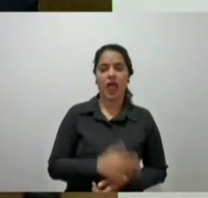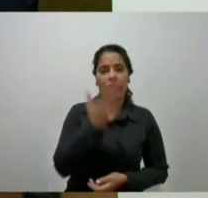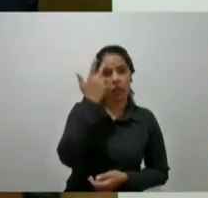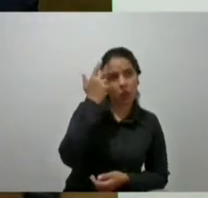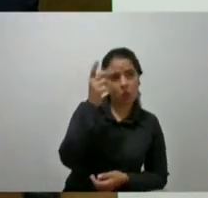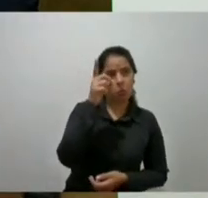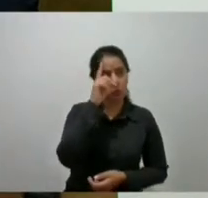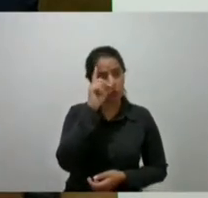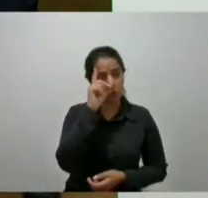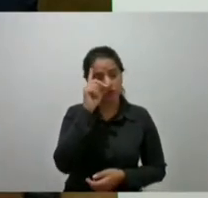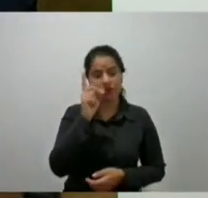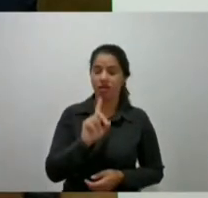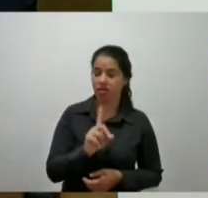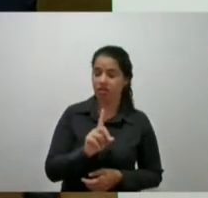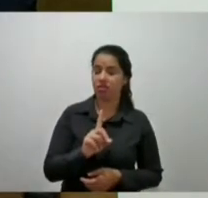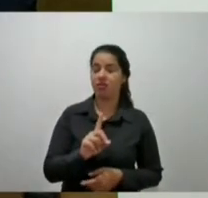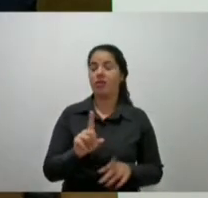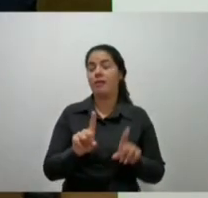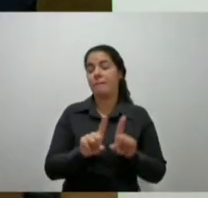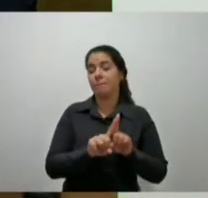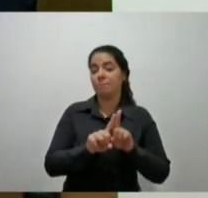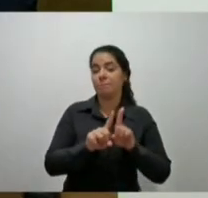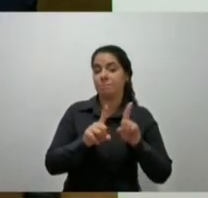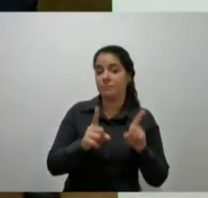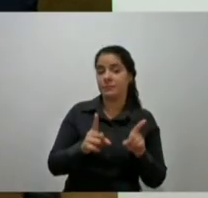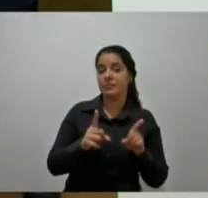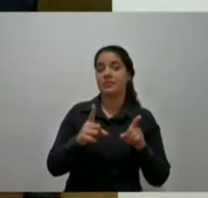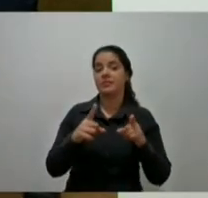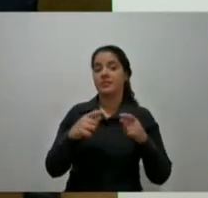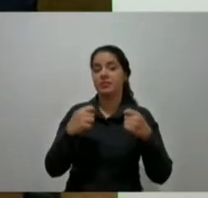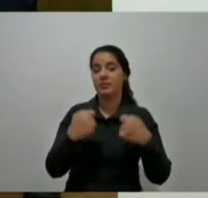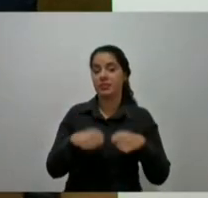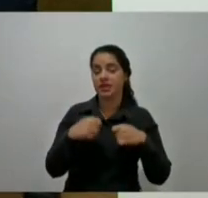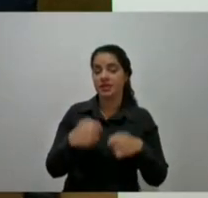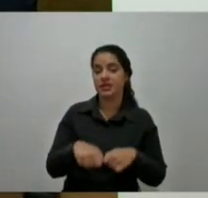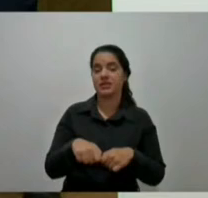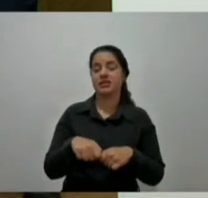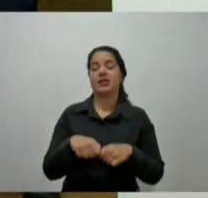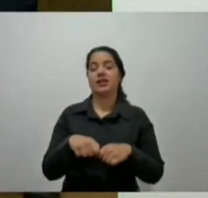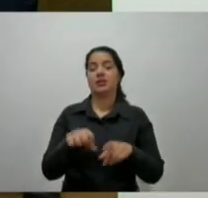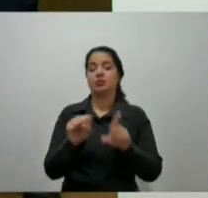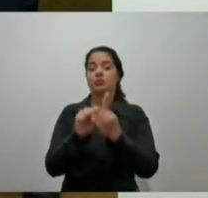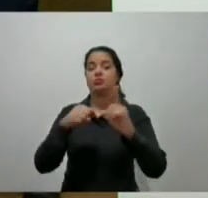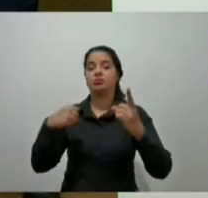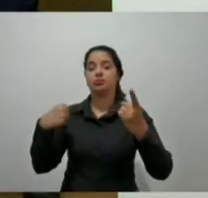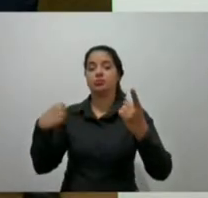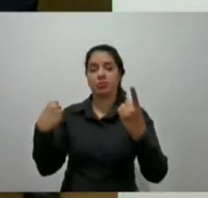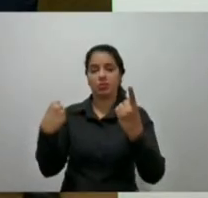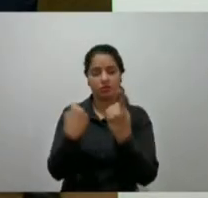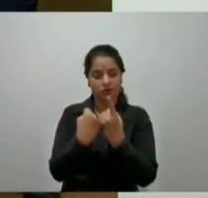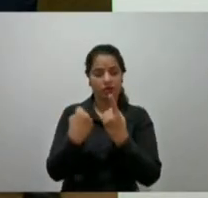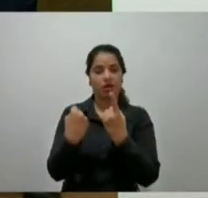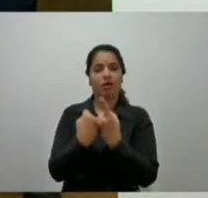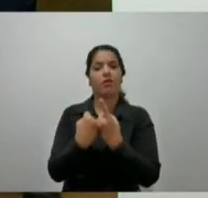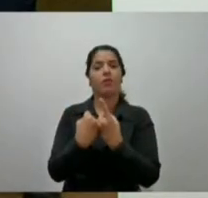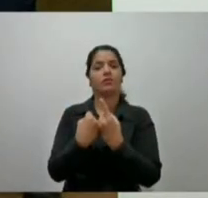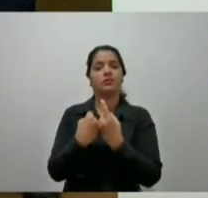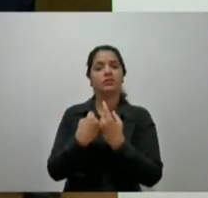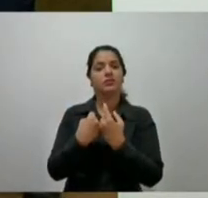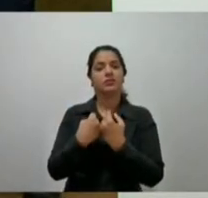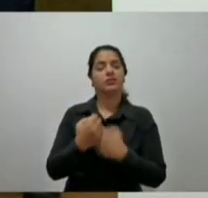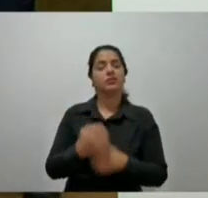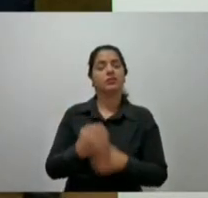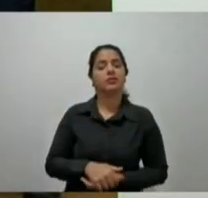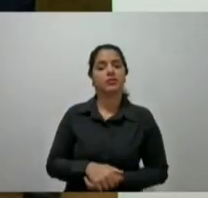tem momentos que o pensamento ASG, né, o social, ele tem que levar em conta questões um